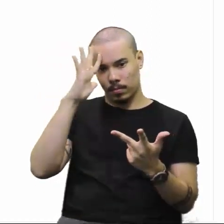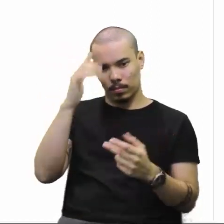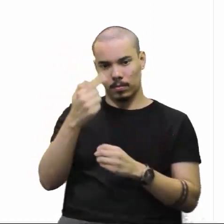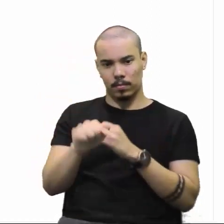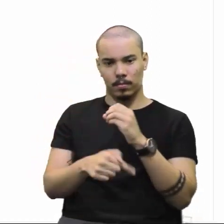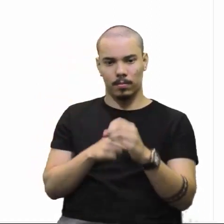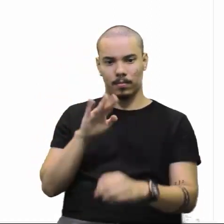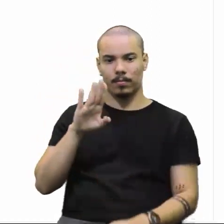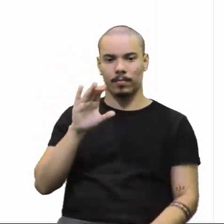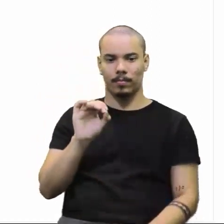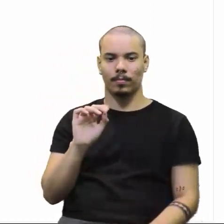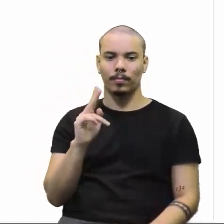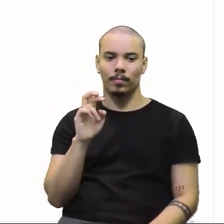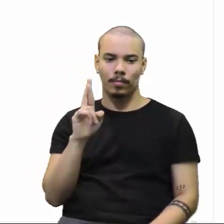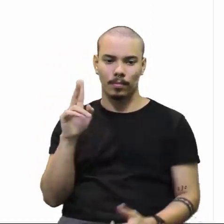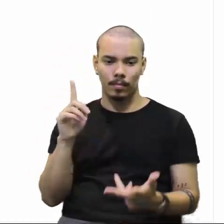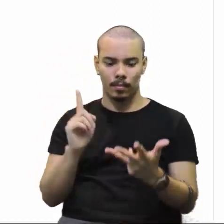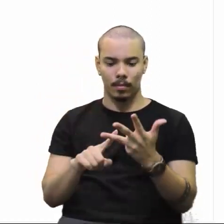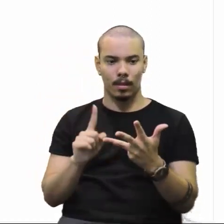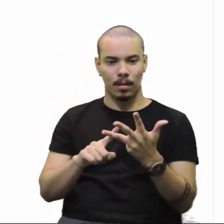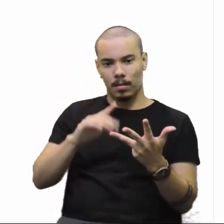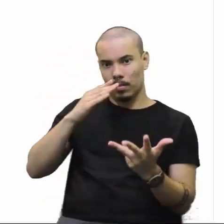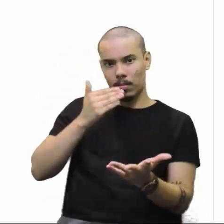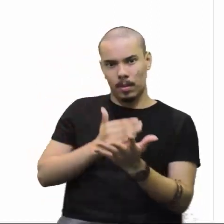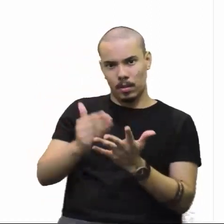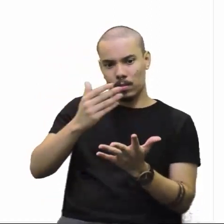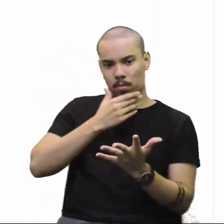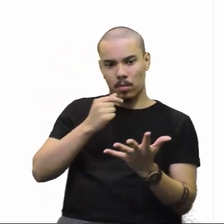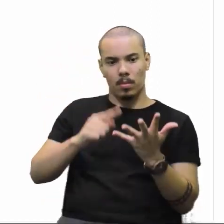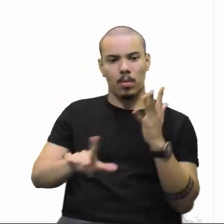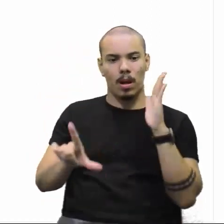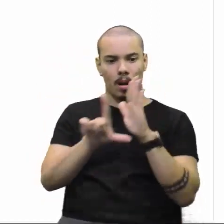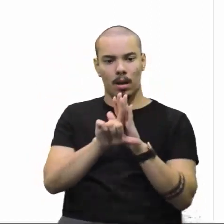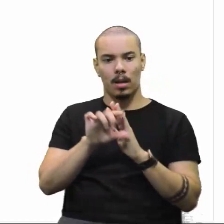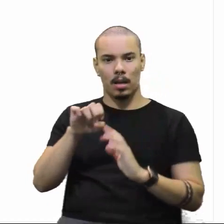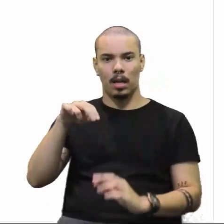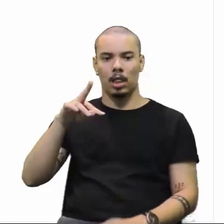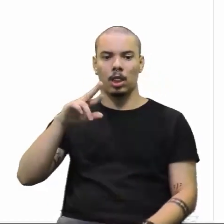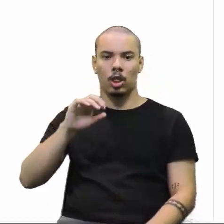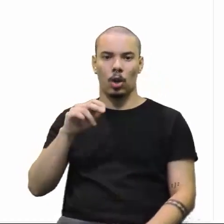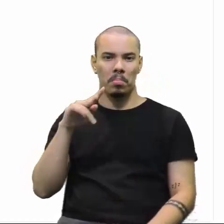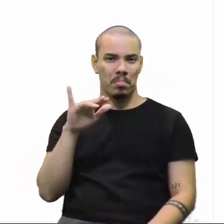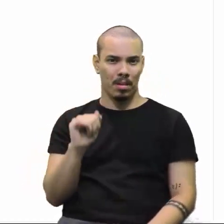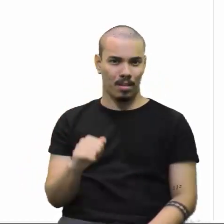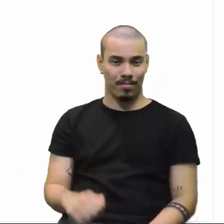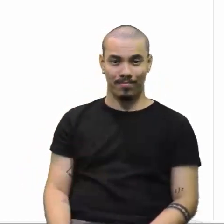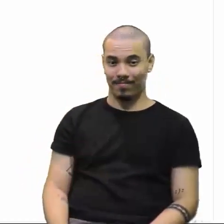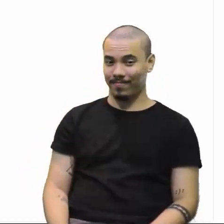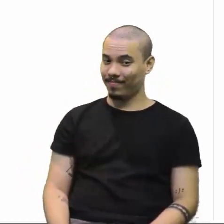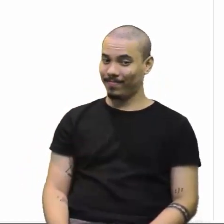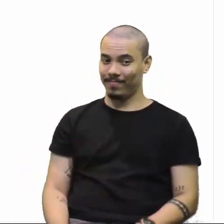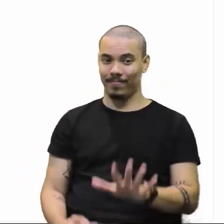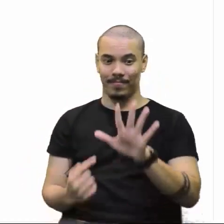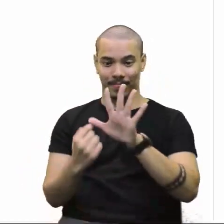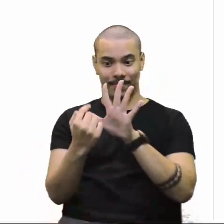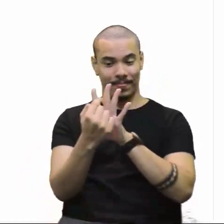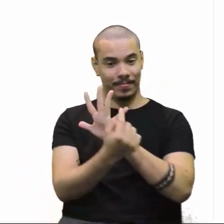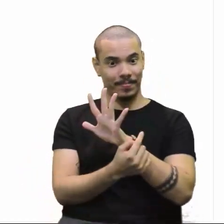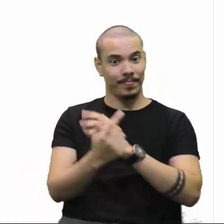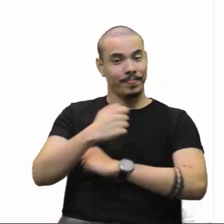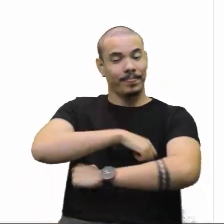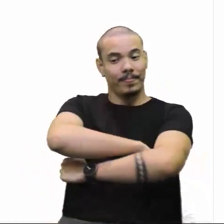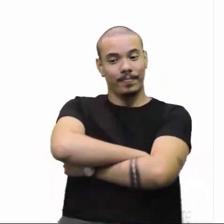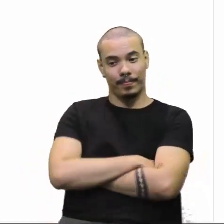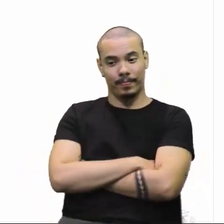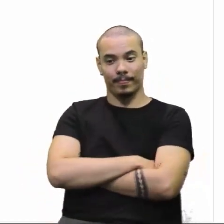atômica de Bohr, o princípio de Heisenberg ou a lei da entropia. Eu acho aí que o aluno pode